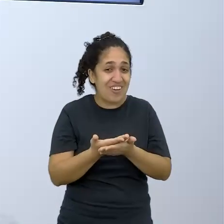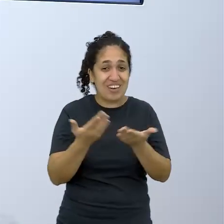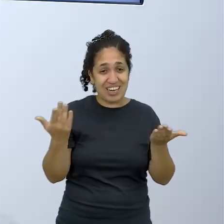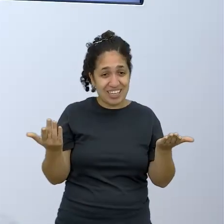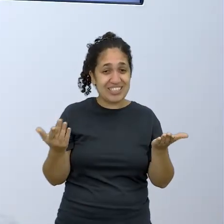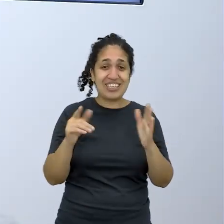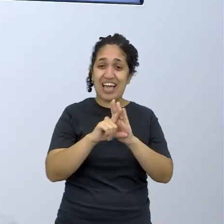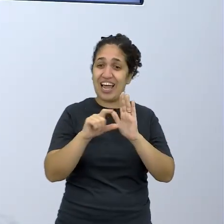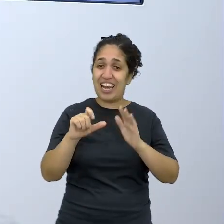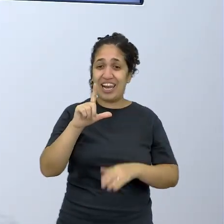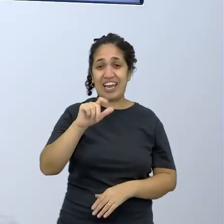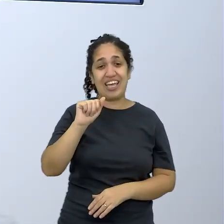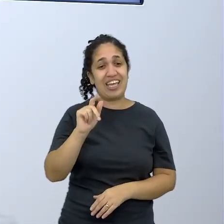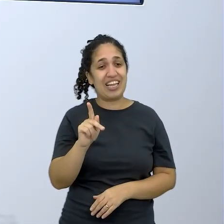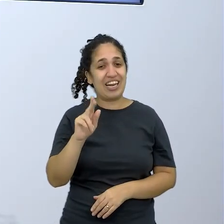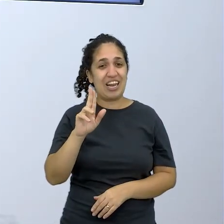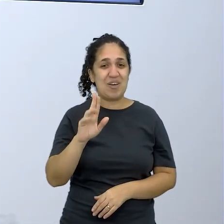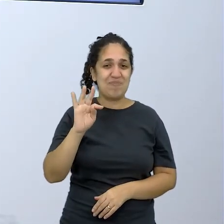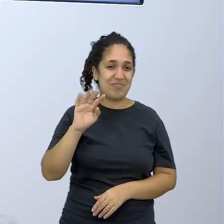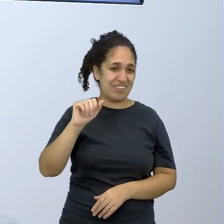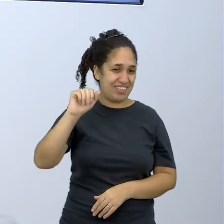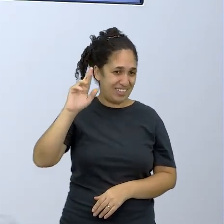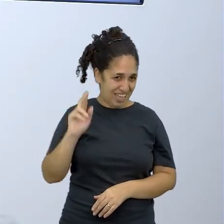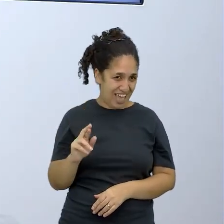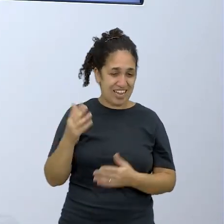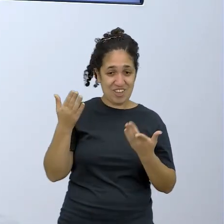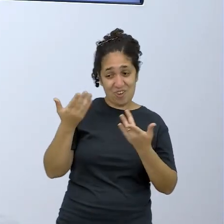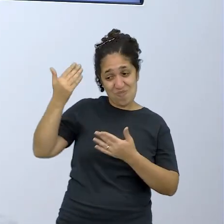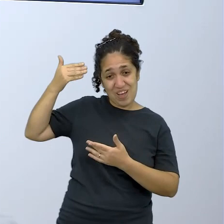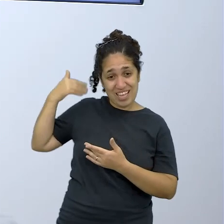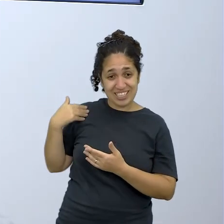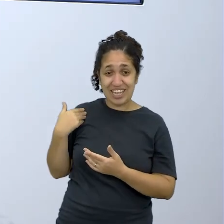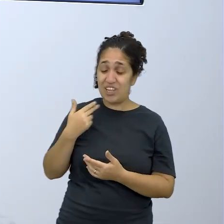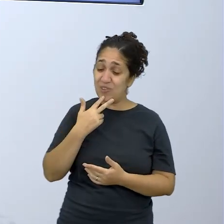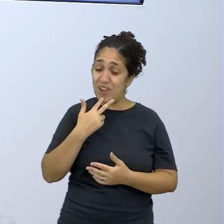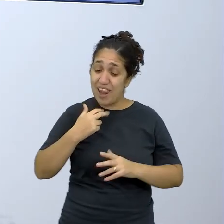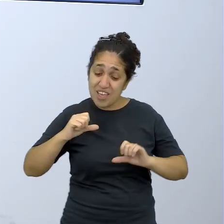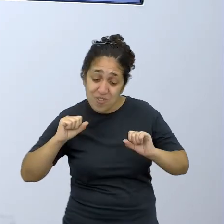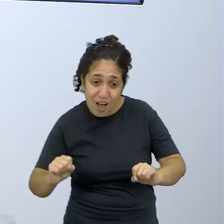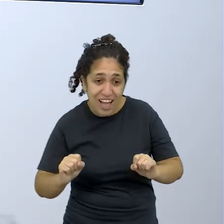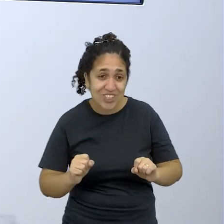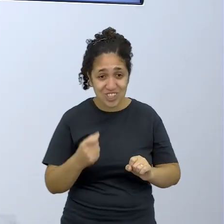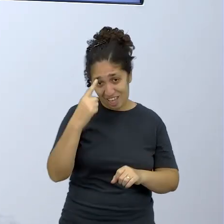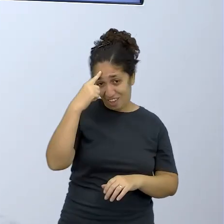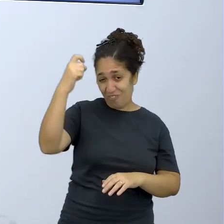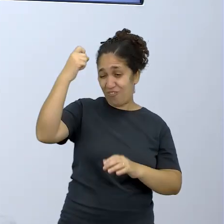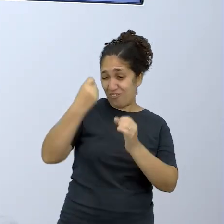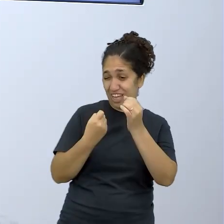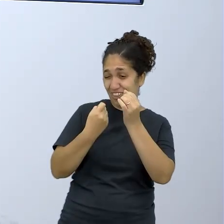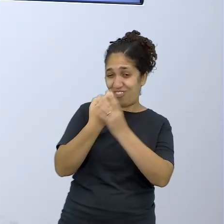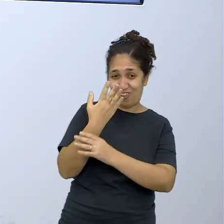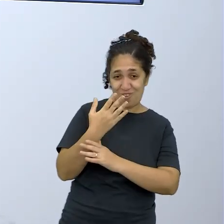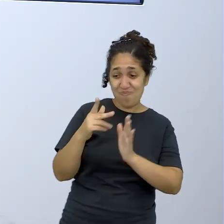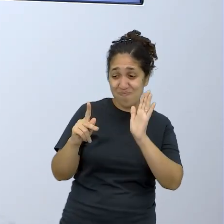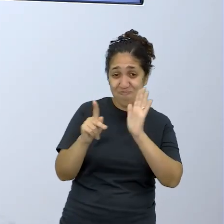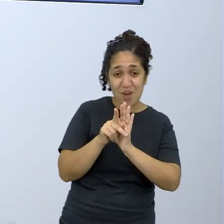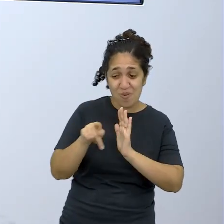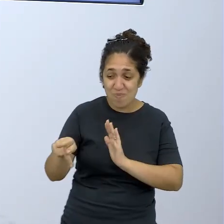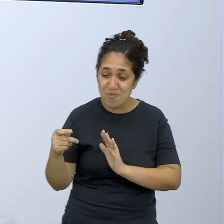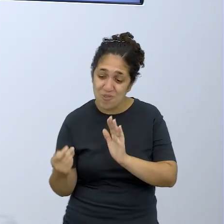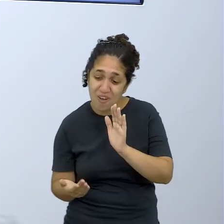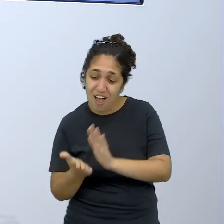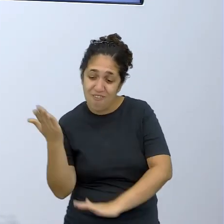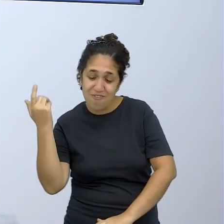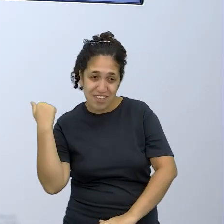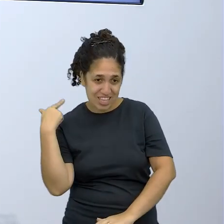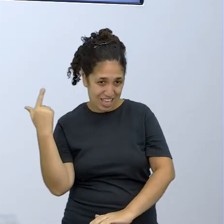laputar, que assim como Marco Lucchesi inventou uma linguagem para fazer uma menção à viagem de Gulliver, eu